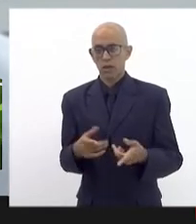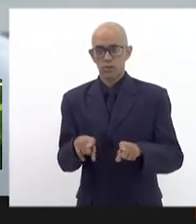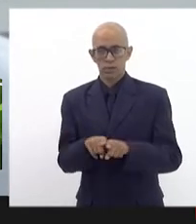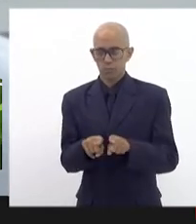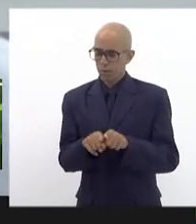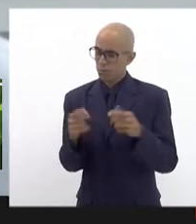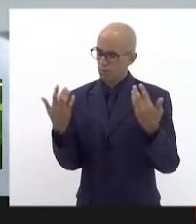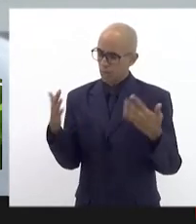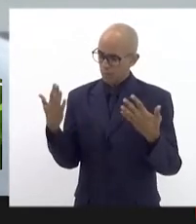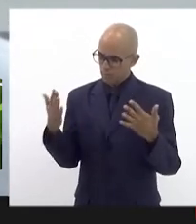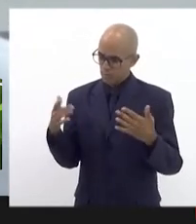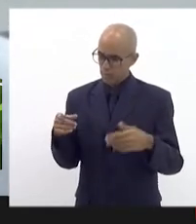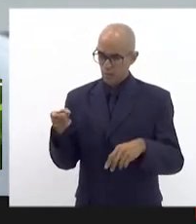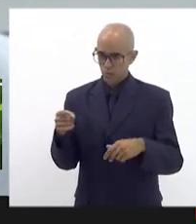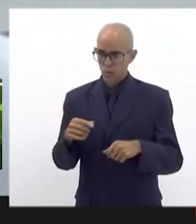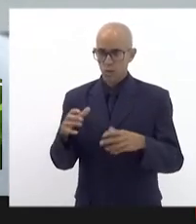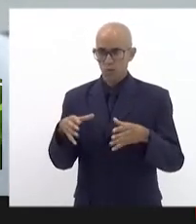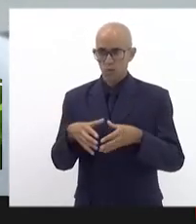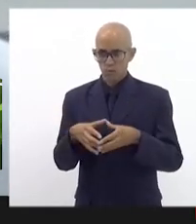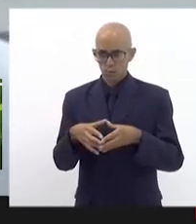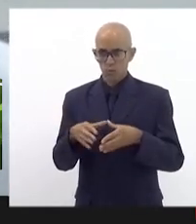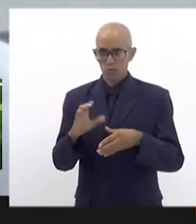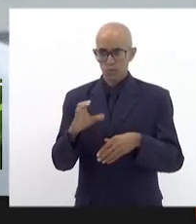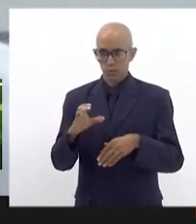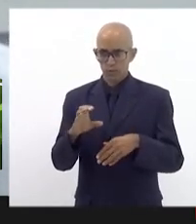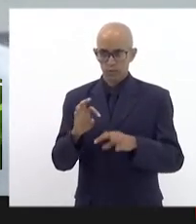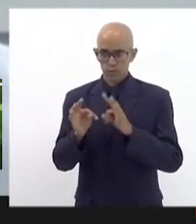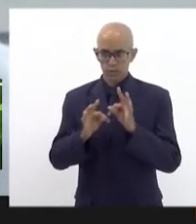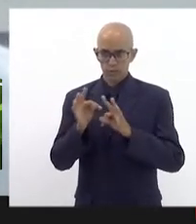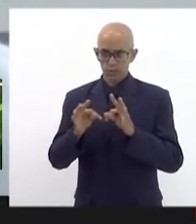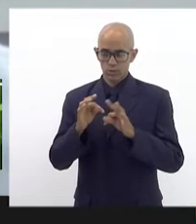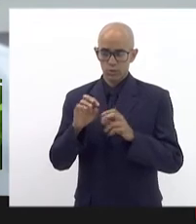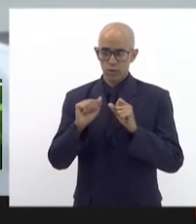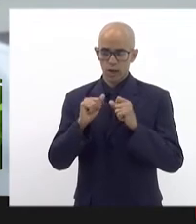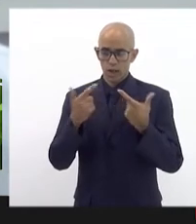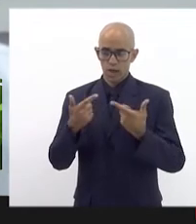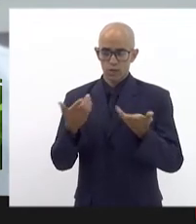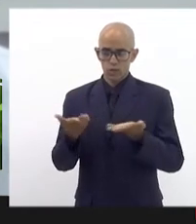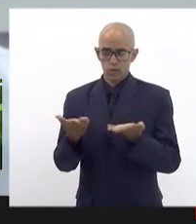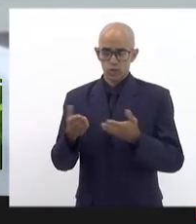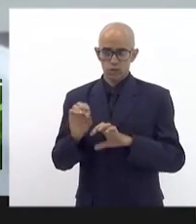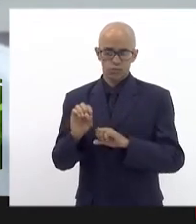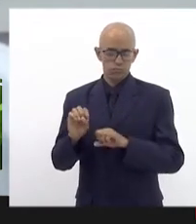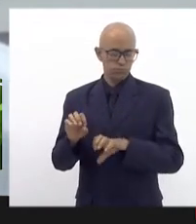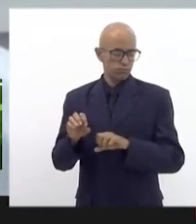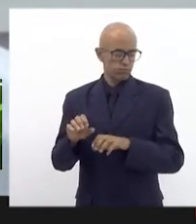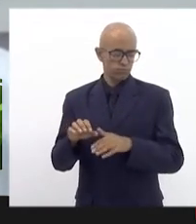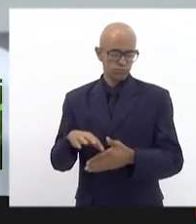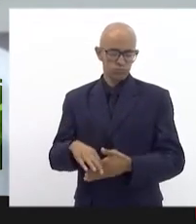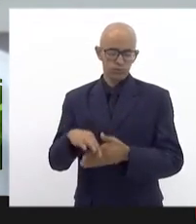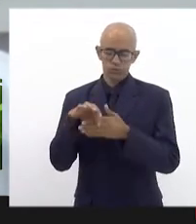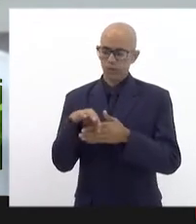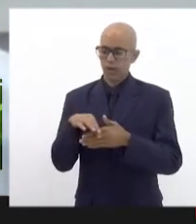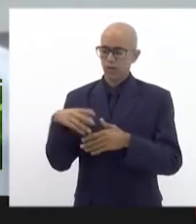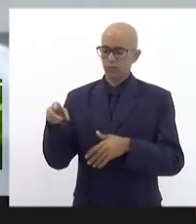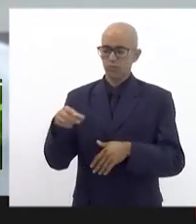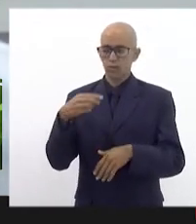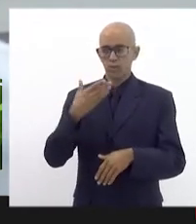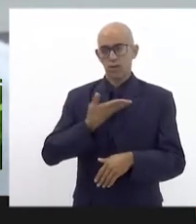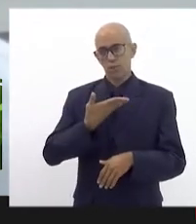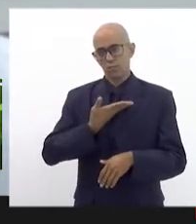parabenizá-lo. A Comissão de Ciência e Tecnologia da ALERJ hoje dá aula sob o comando do nosso querido